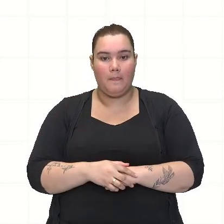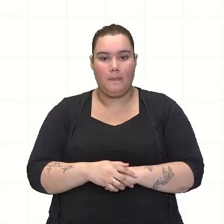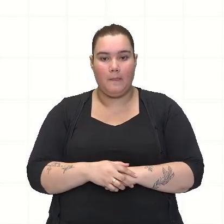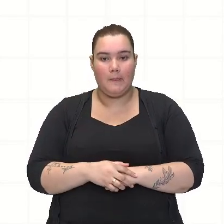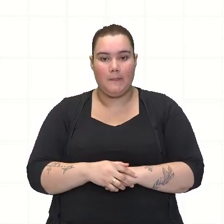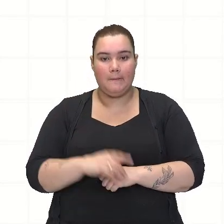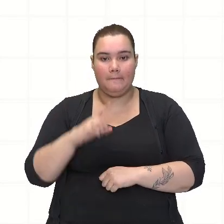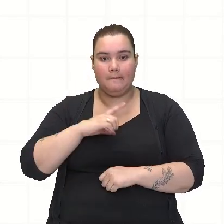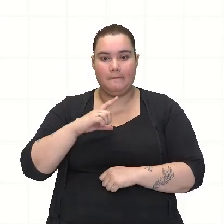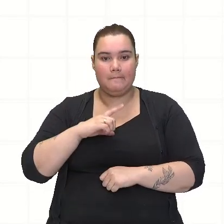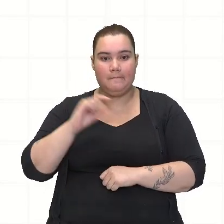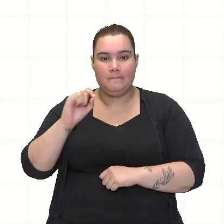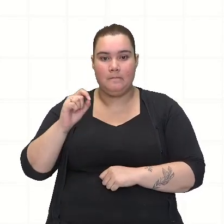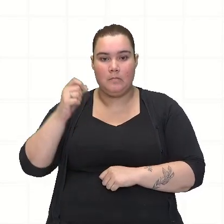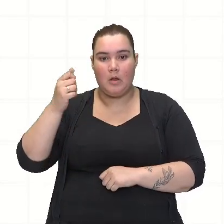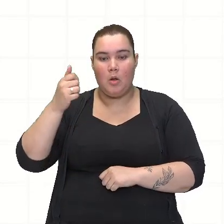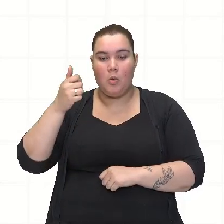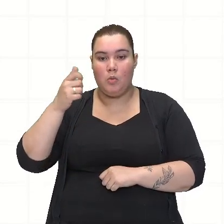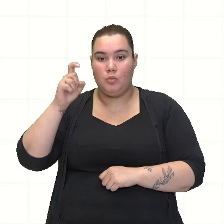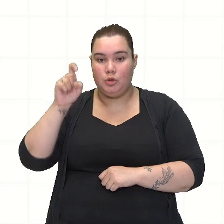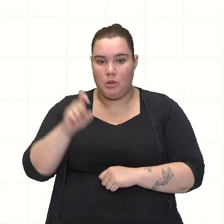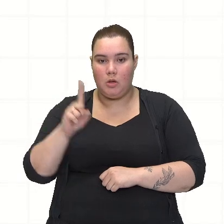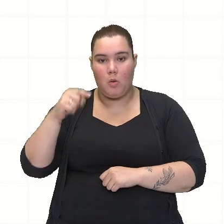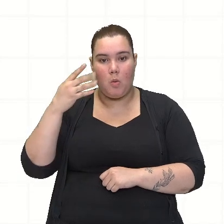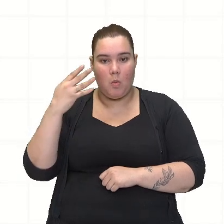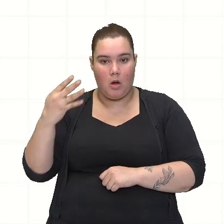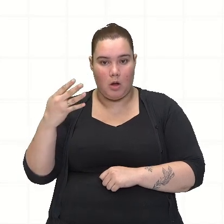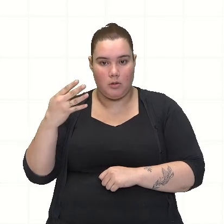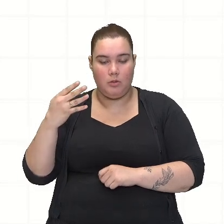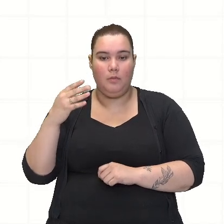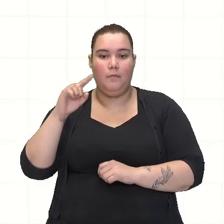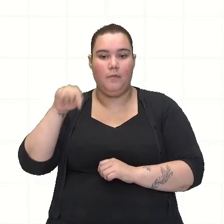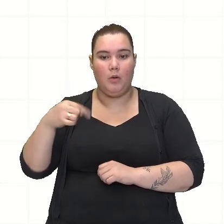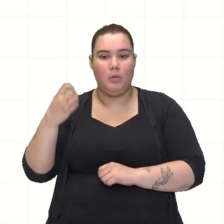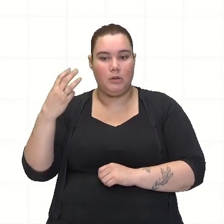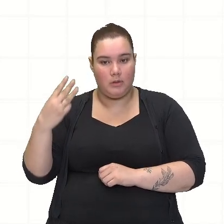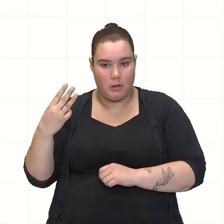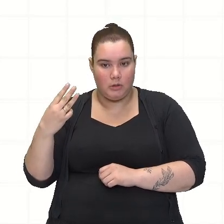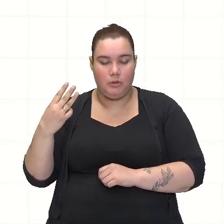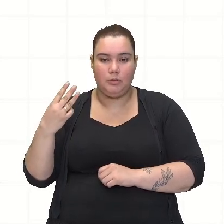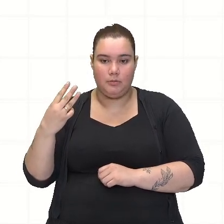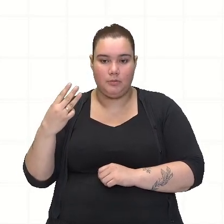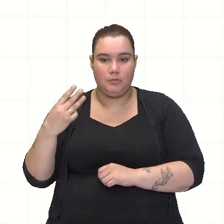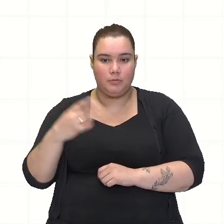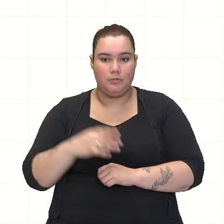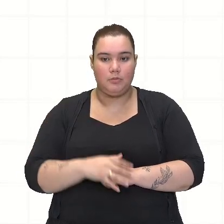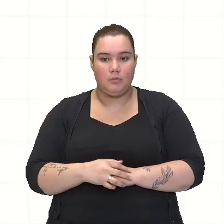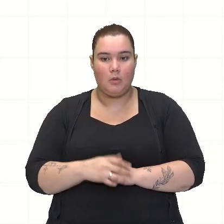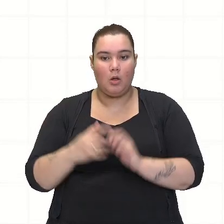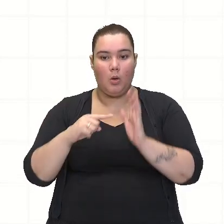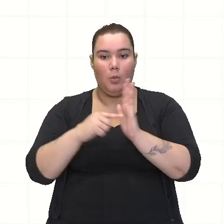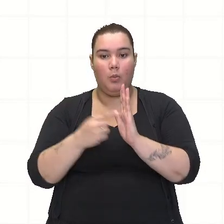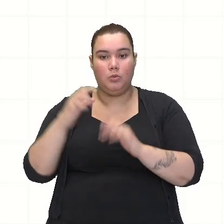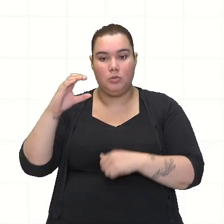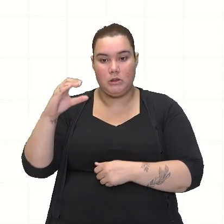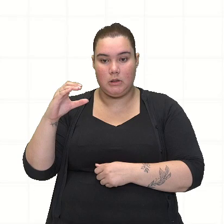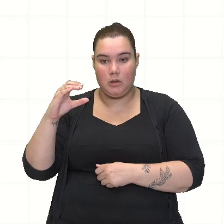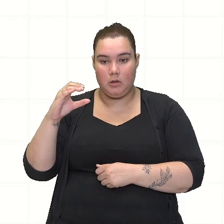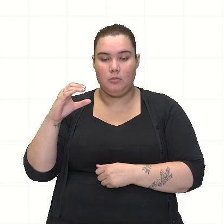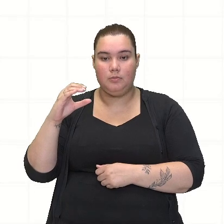ele ficou primeiro de X, ó, 4 e 3. E o ponto C,